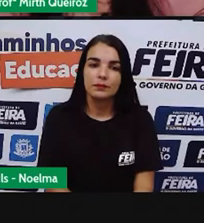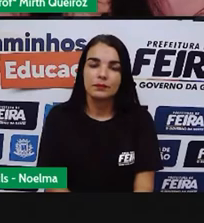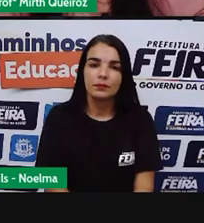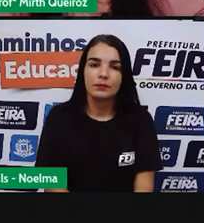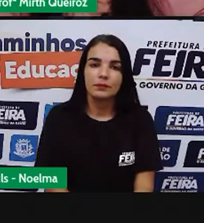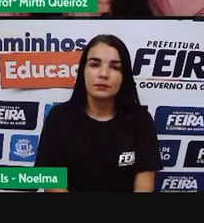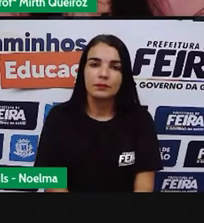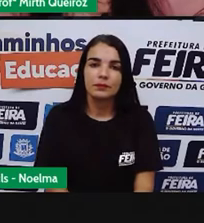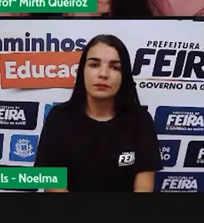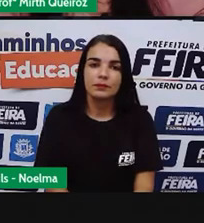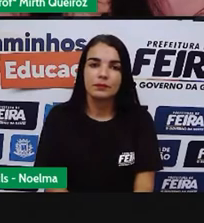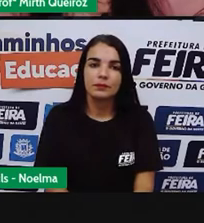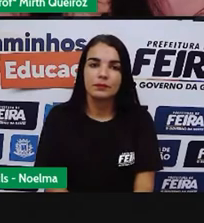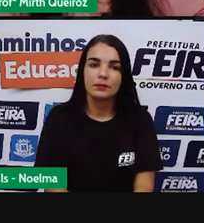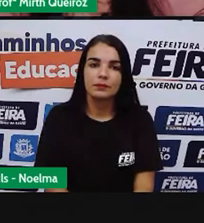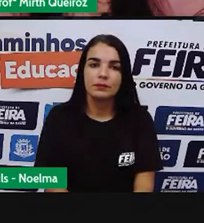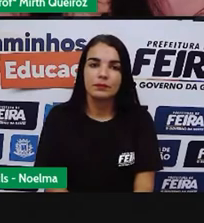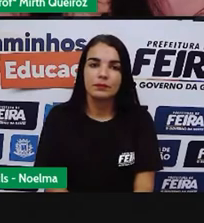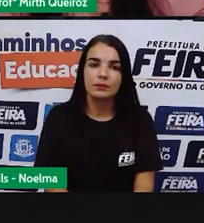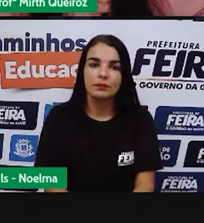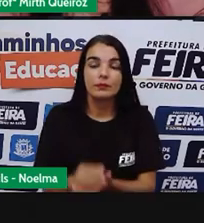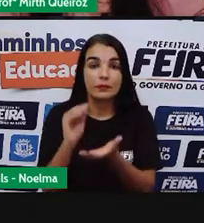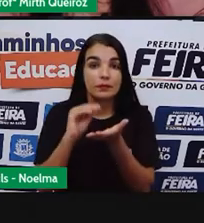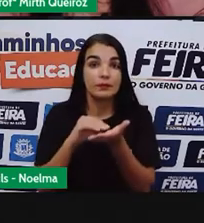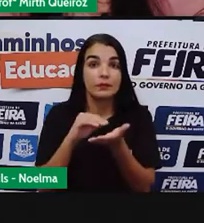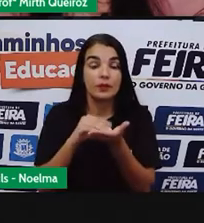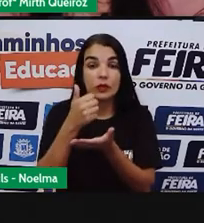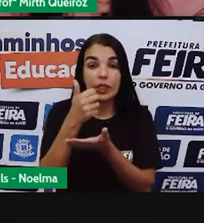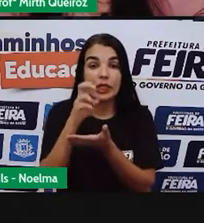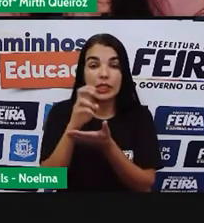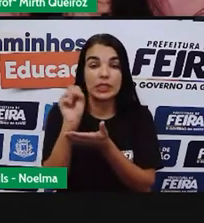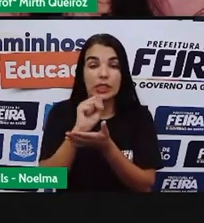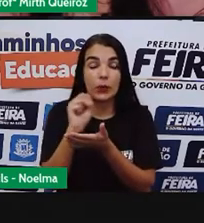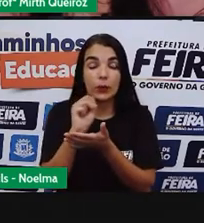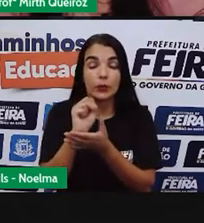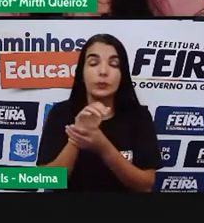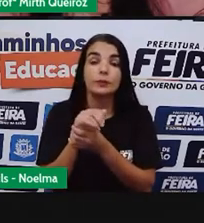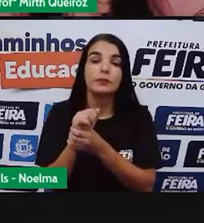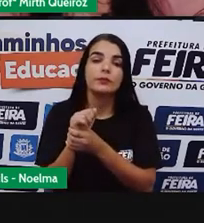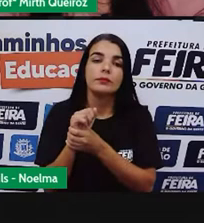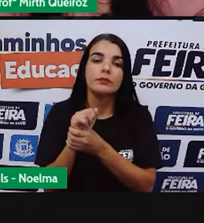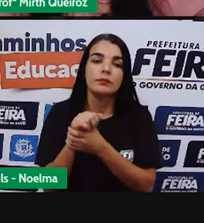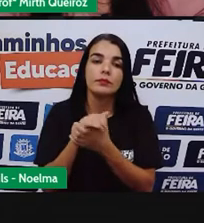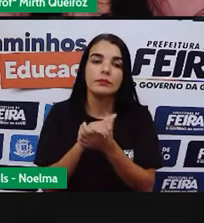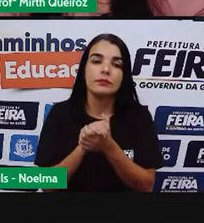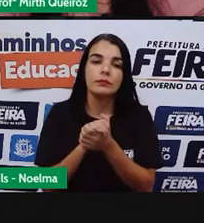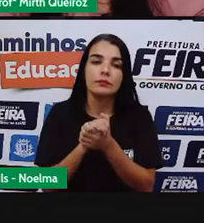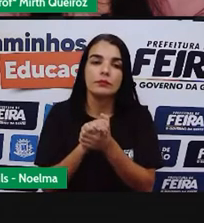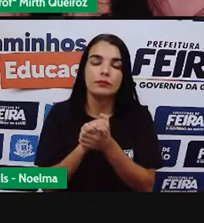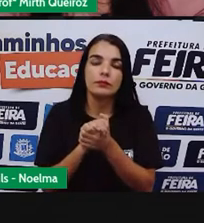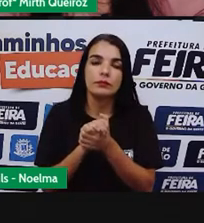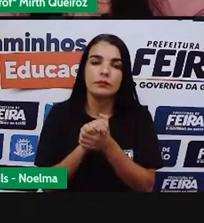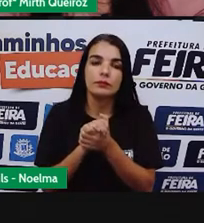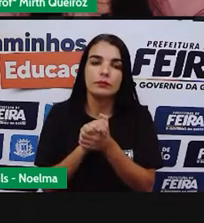Faltam 15 segundos.